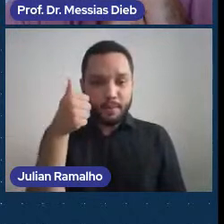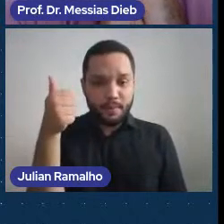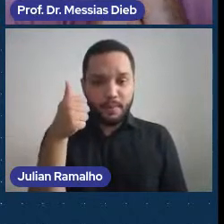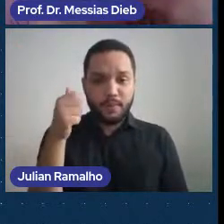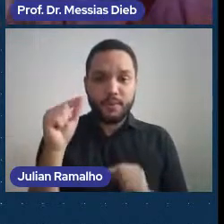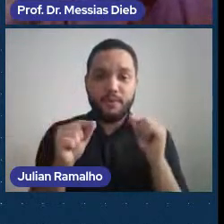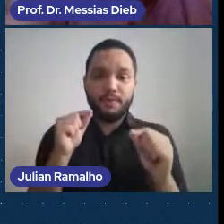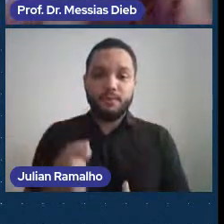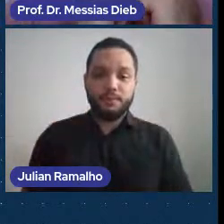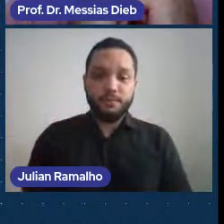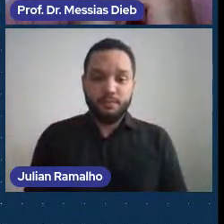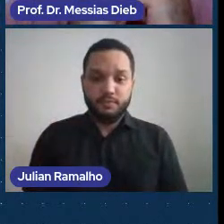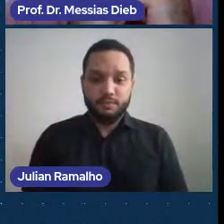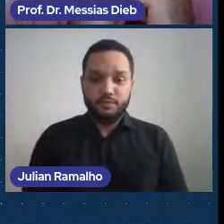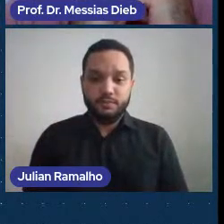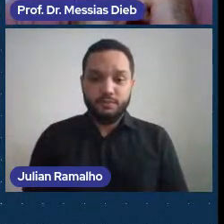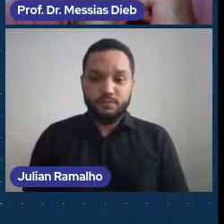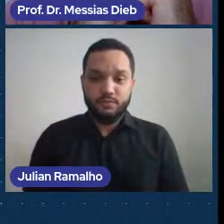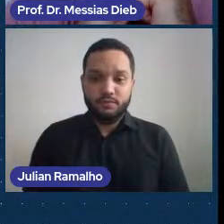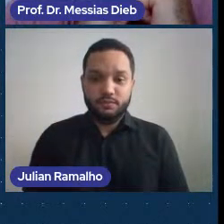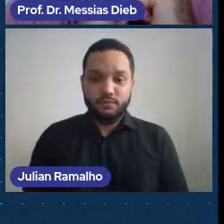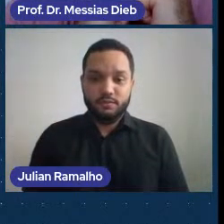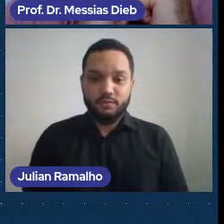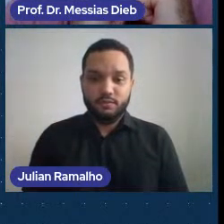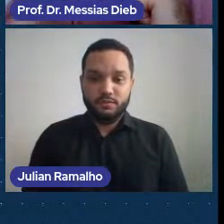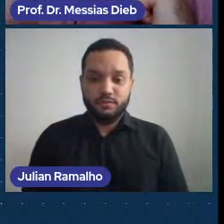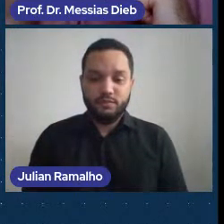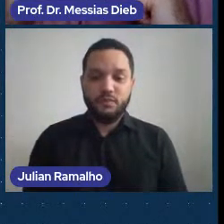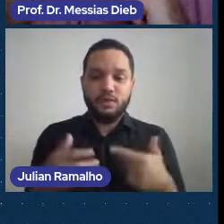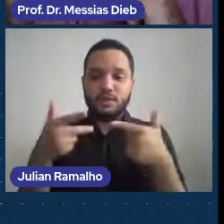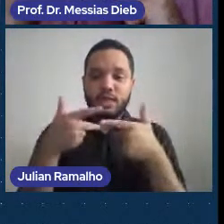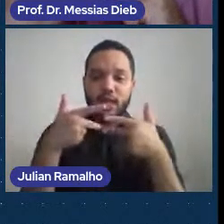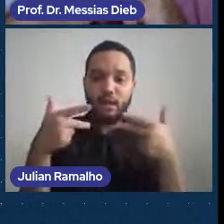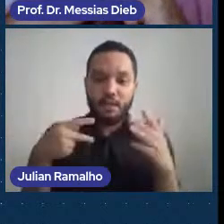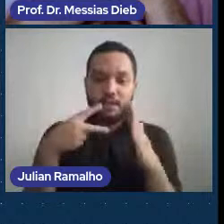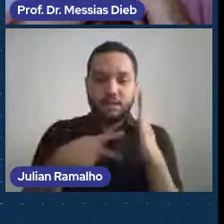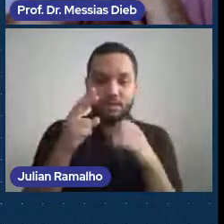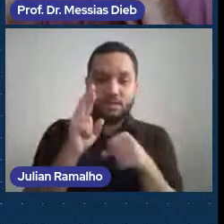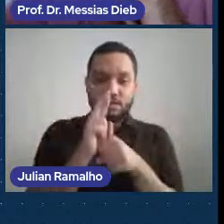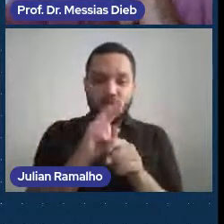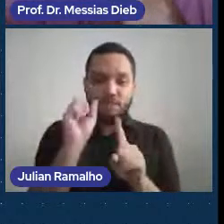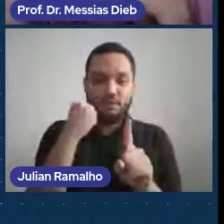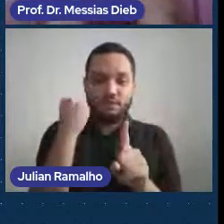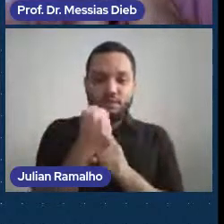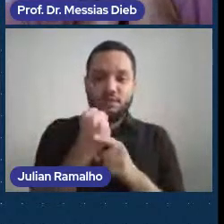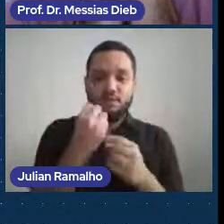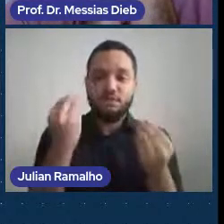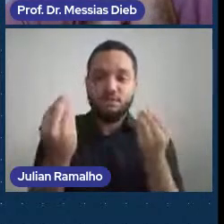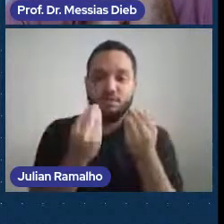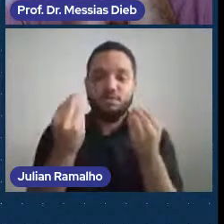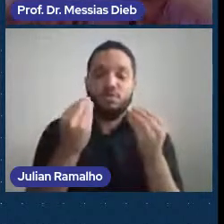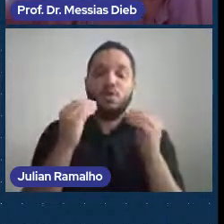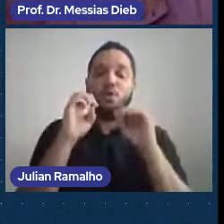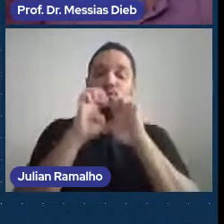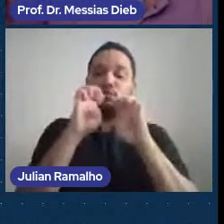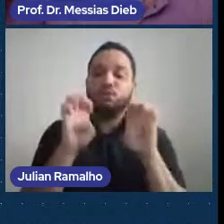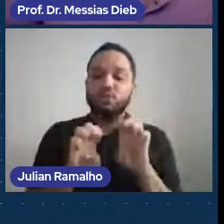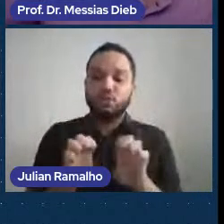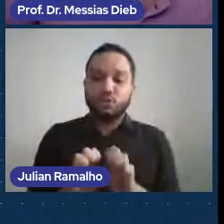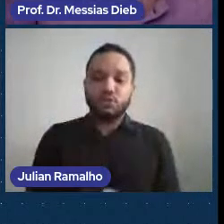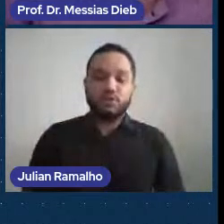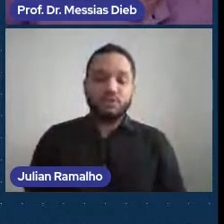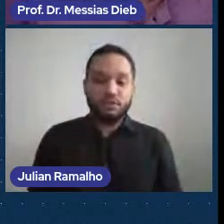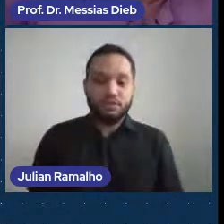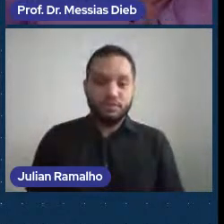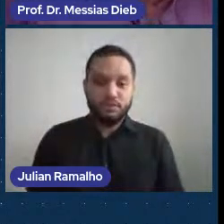seguinte: como, então, se estruturam os elementos simbólicos da representação social dos estudantes sobre o trabalho dos professores? Como